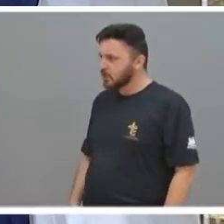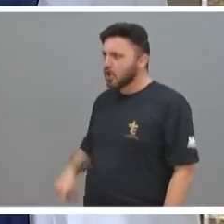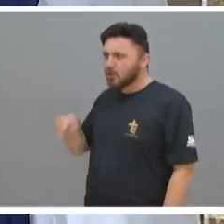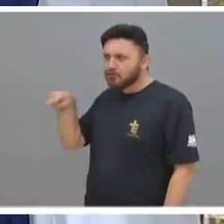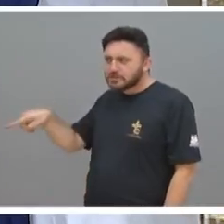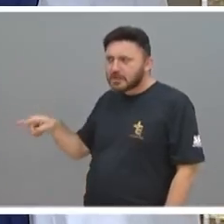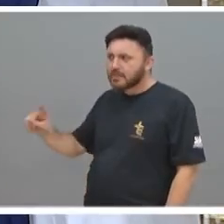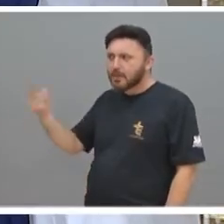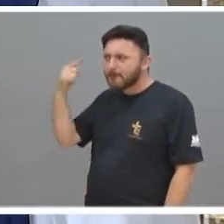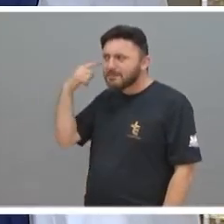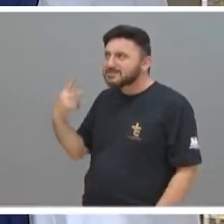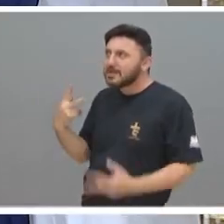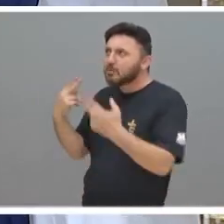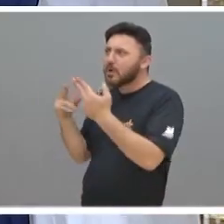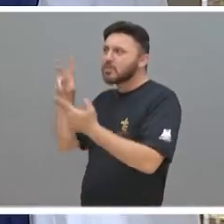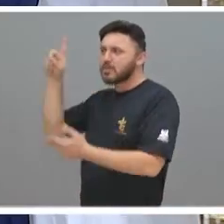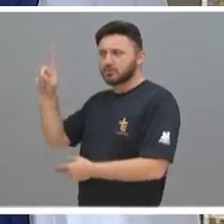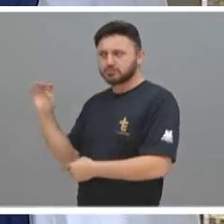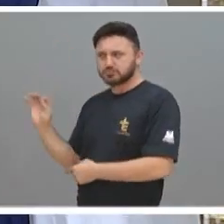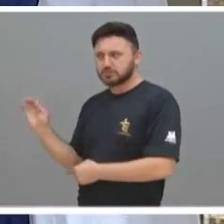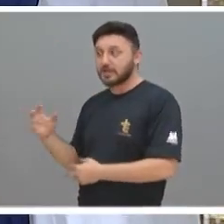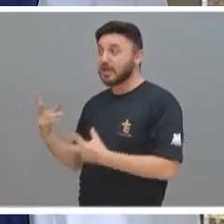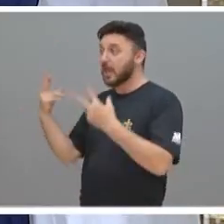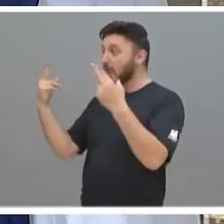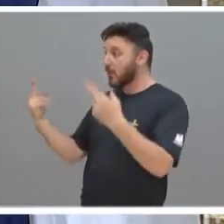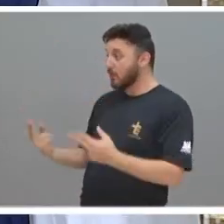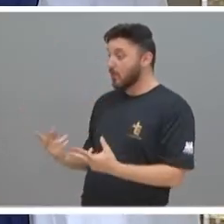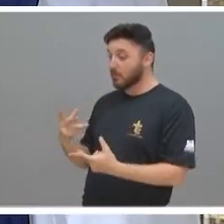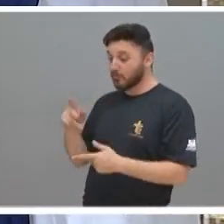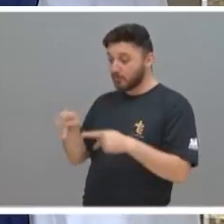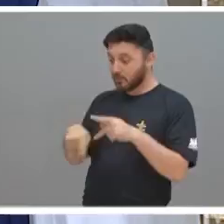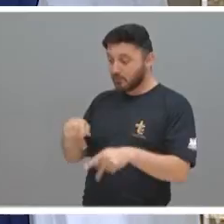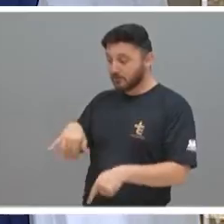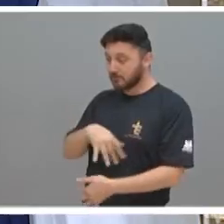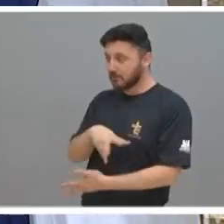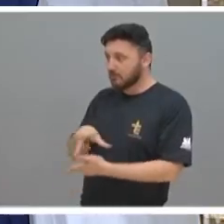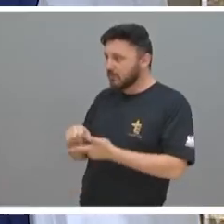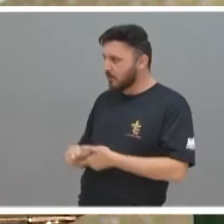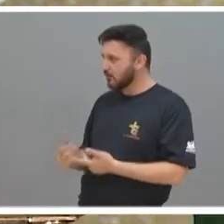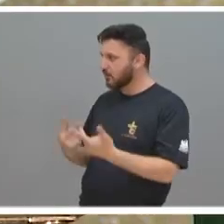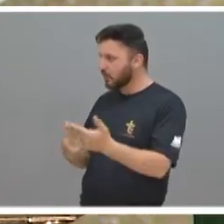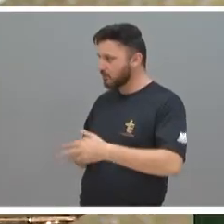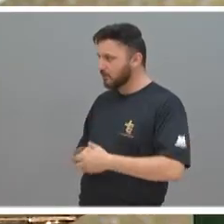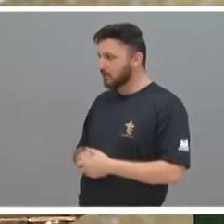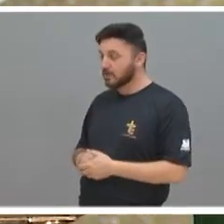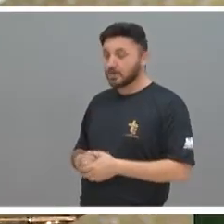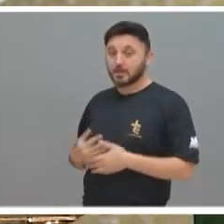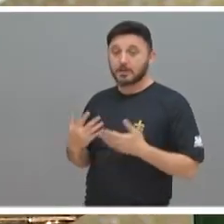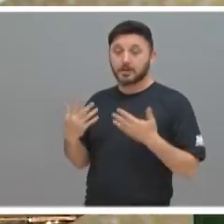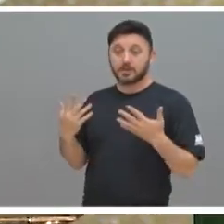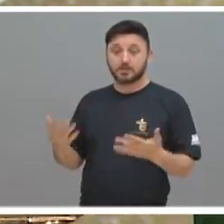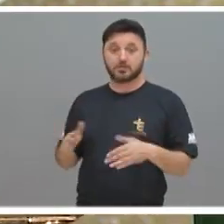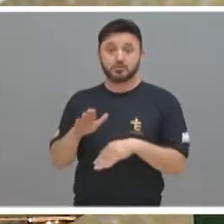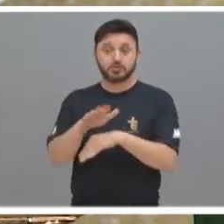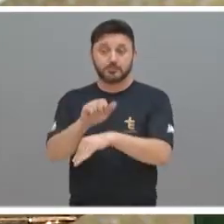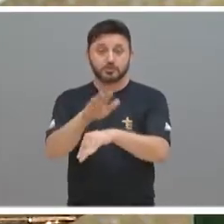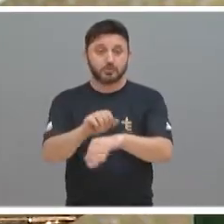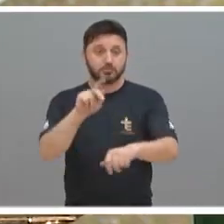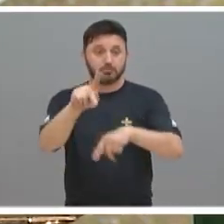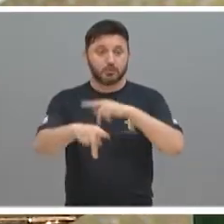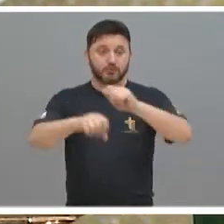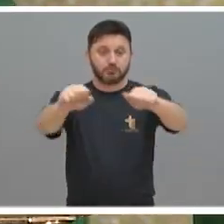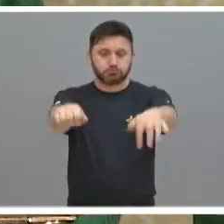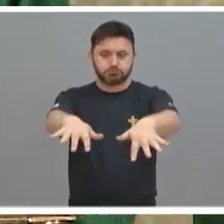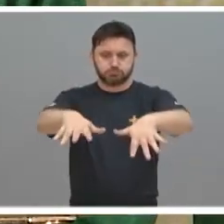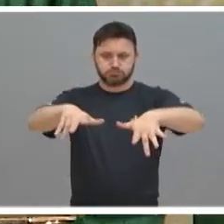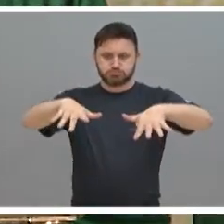não pensas como Deus e sim como os homens. Então chamou a multidão com seus